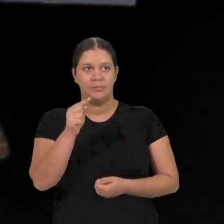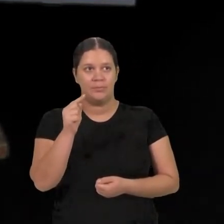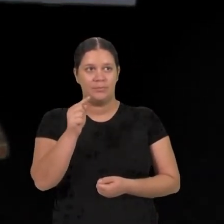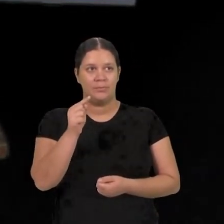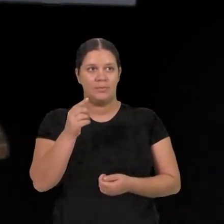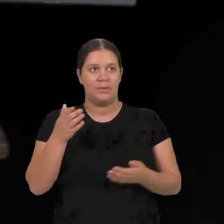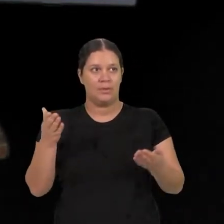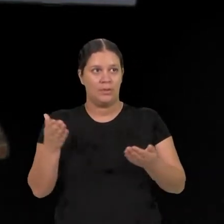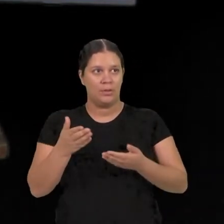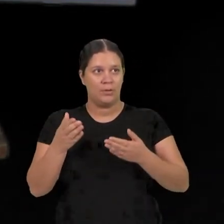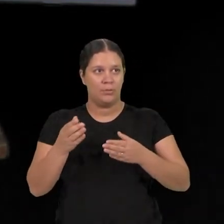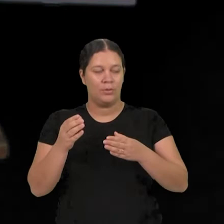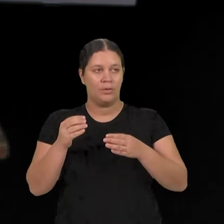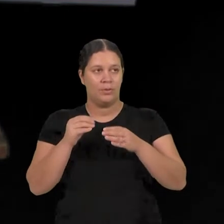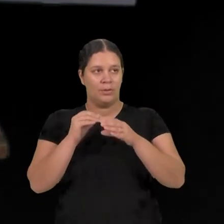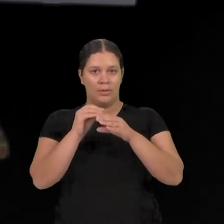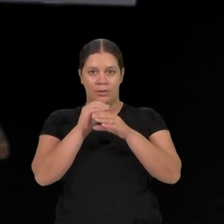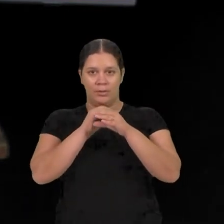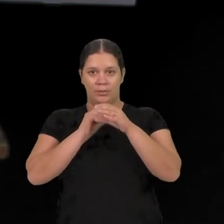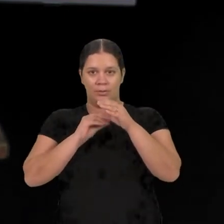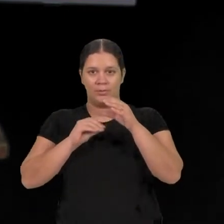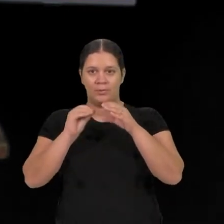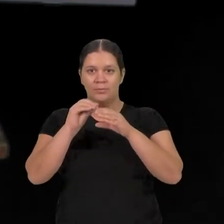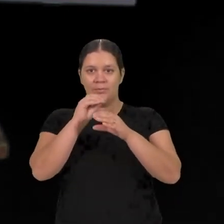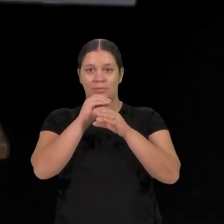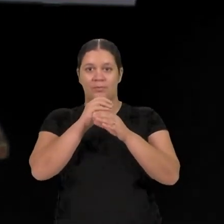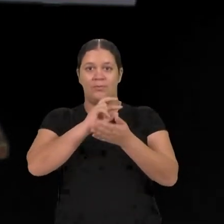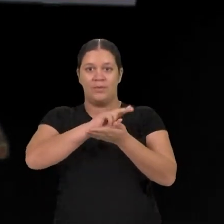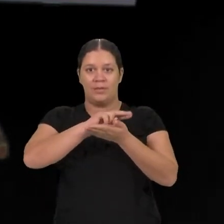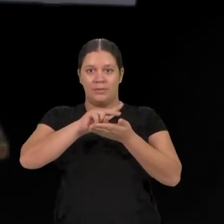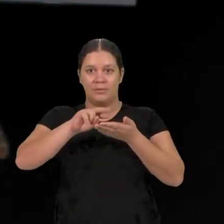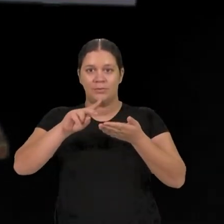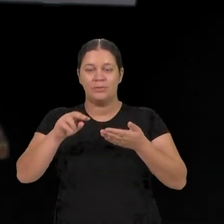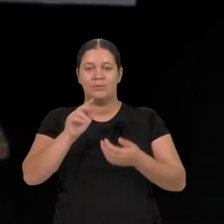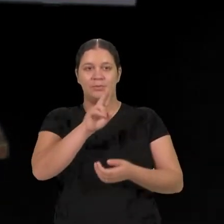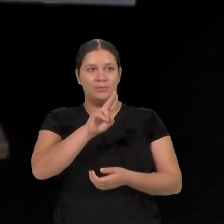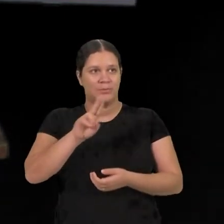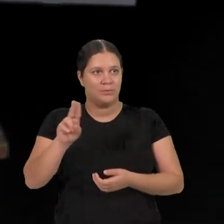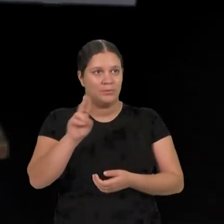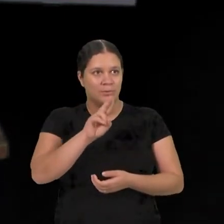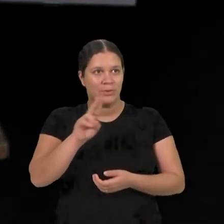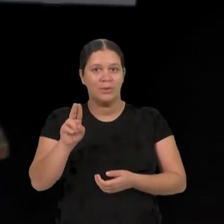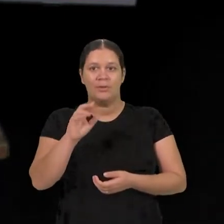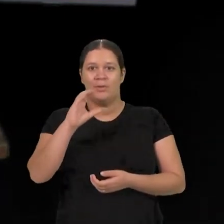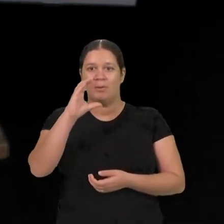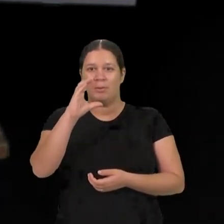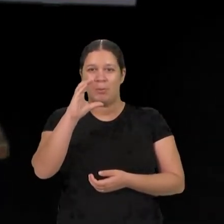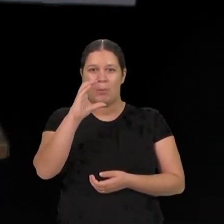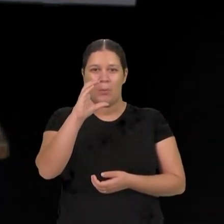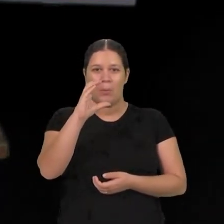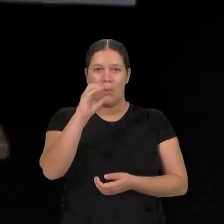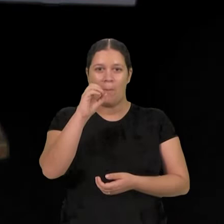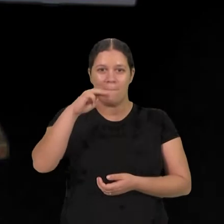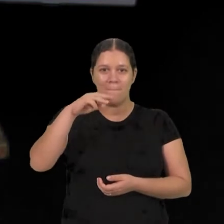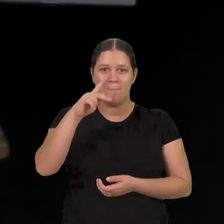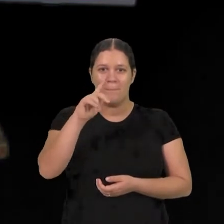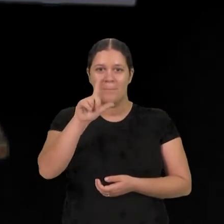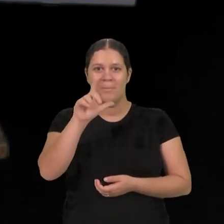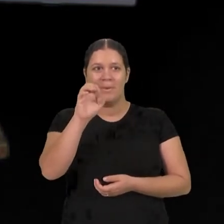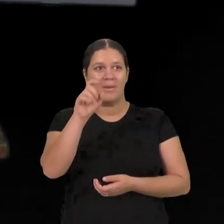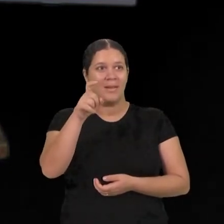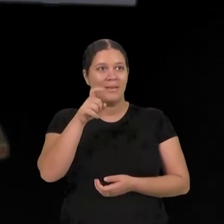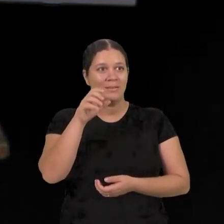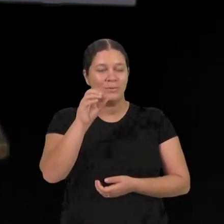Essa organela, e aí você tem dezenas de nomes, né? Aparelho de Golgi, complexo de Golgi, complexo golgiense,